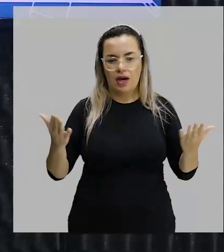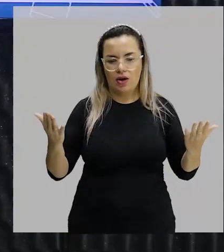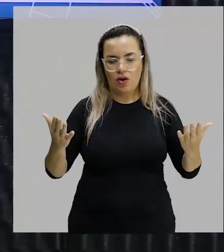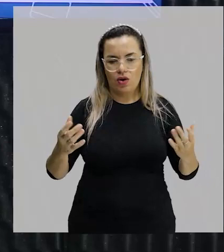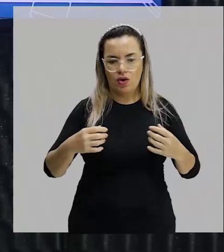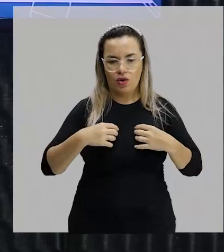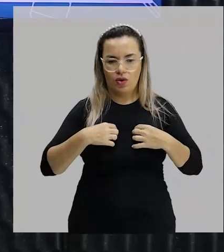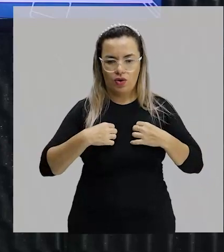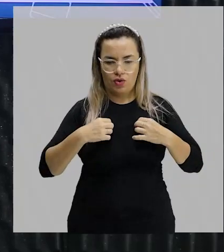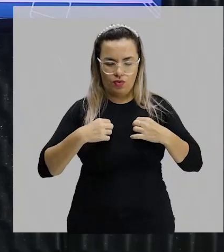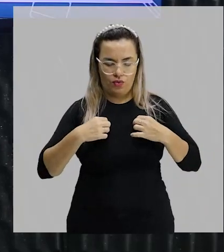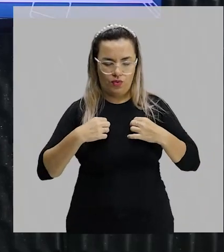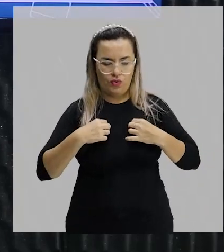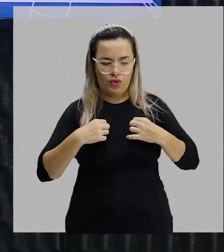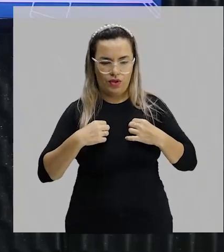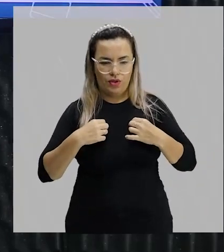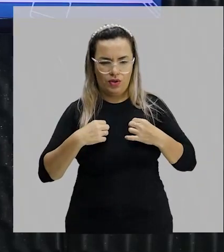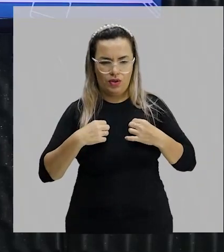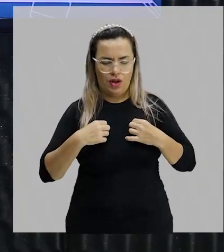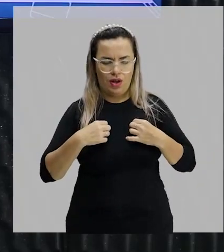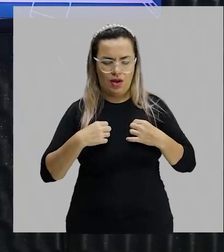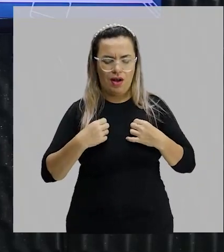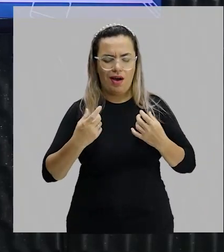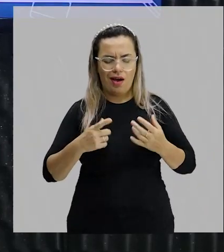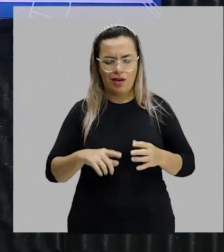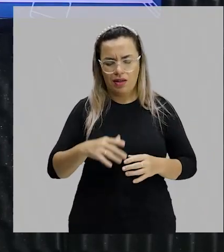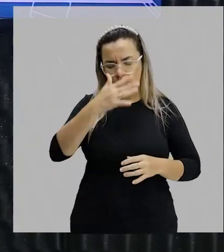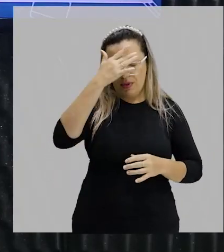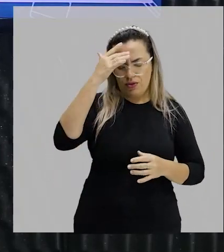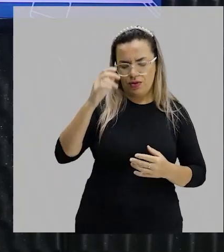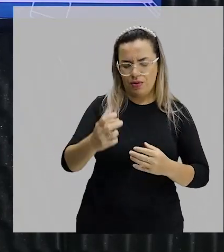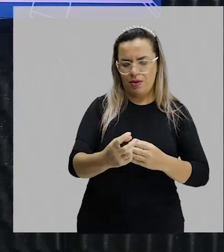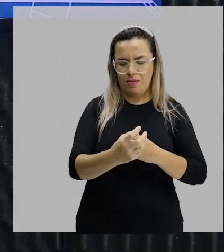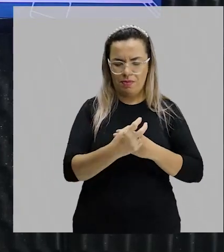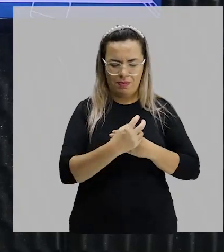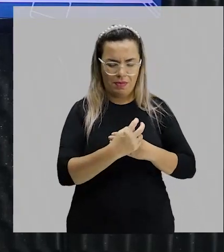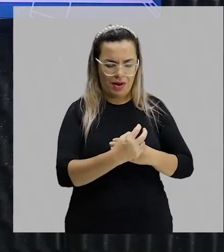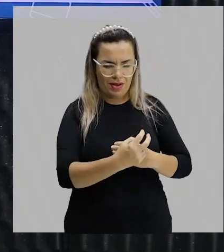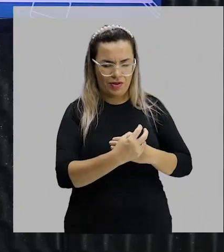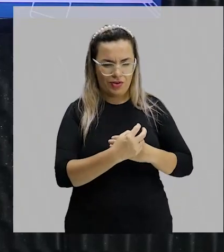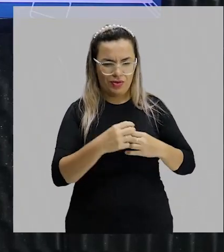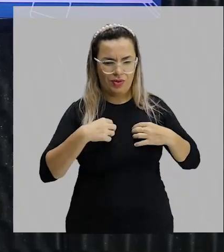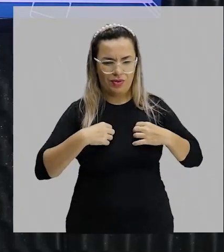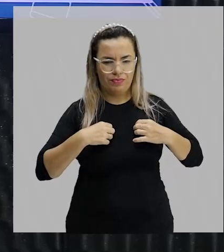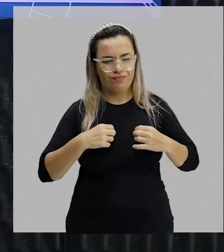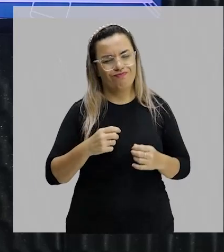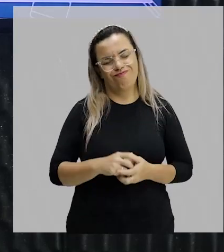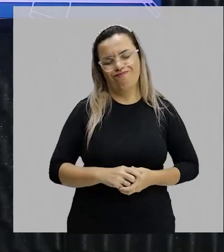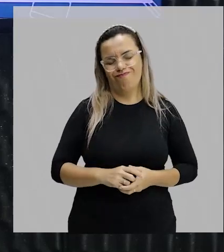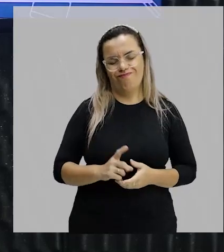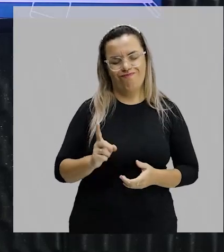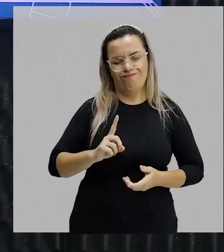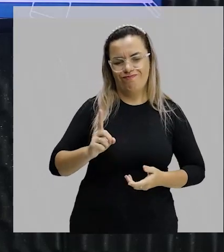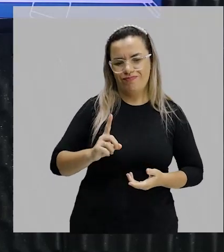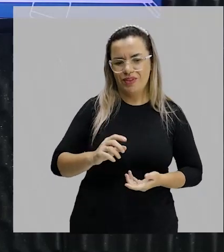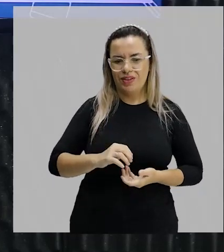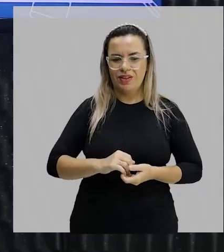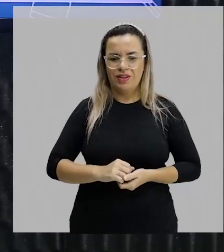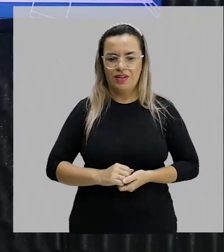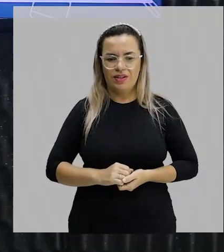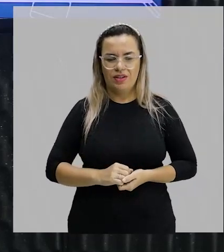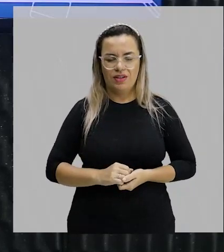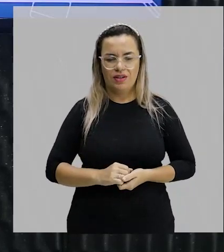aqueles gatos, né? Para a gente o figurino é muito mais do que simplesmente uma roupa. Meu produtor, que também é figurinista,